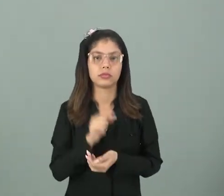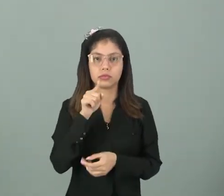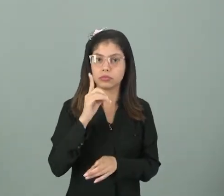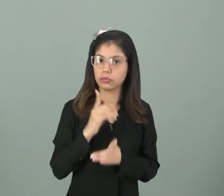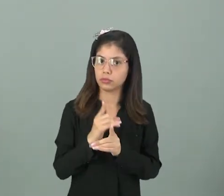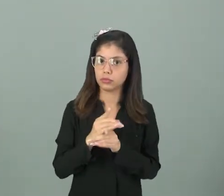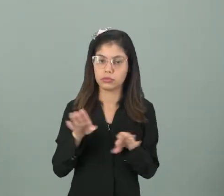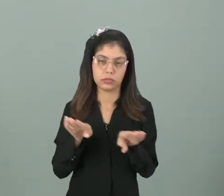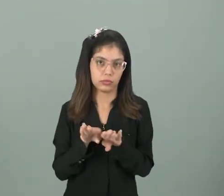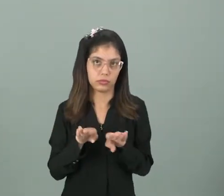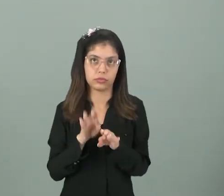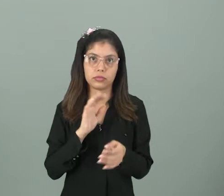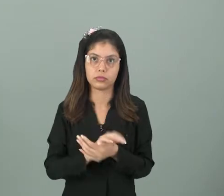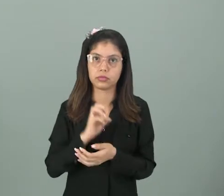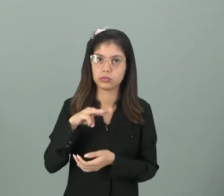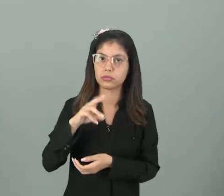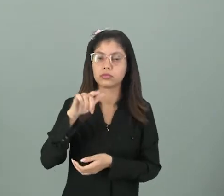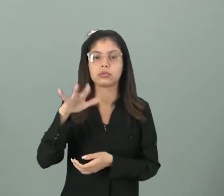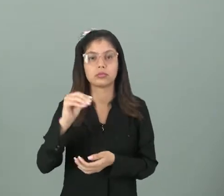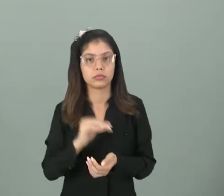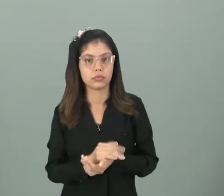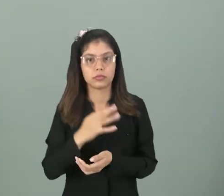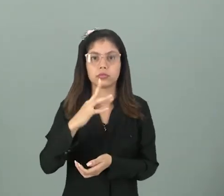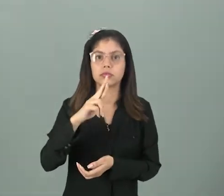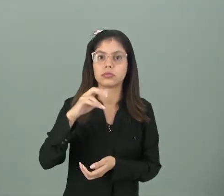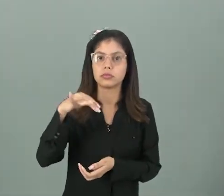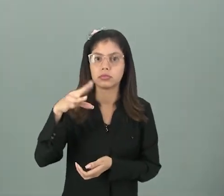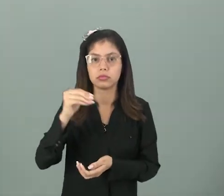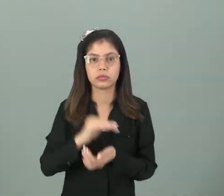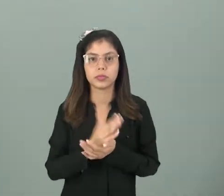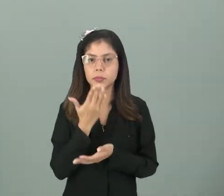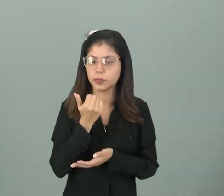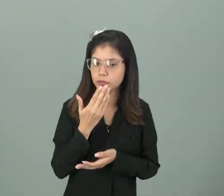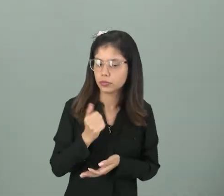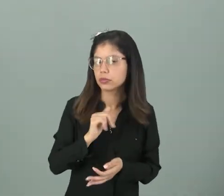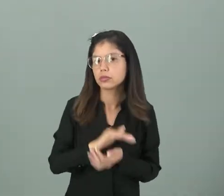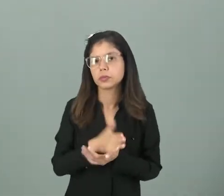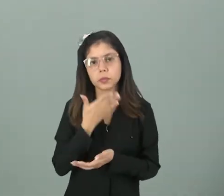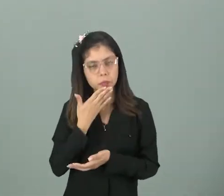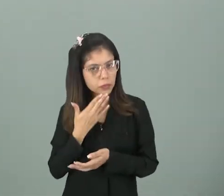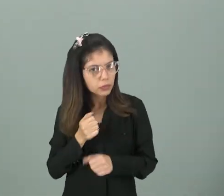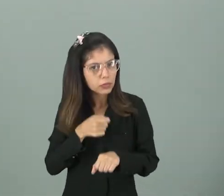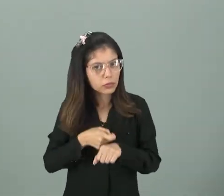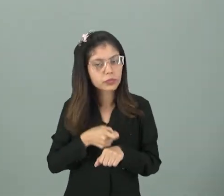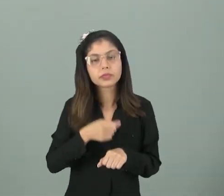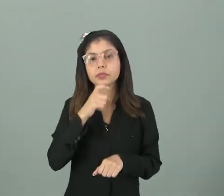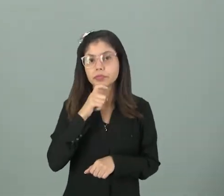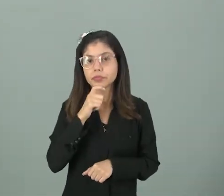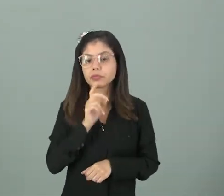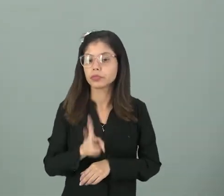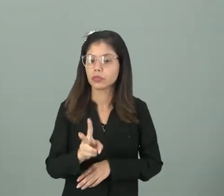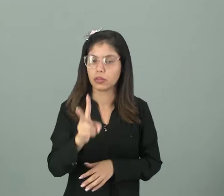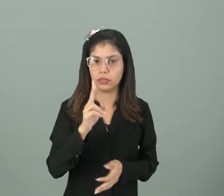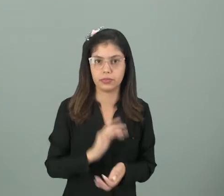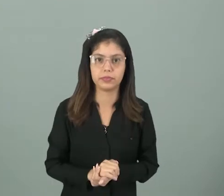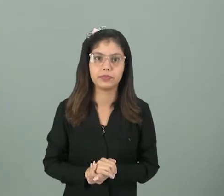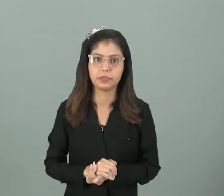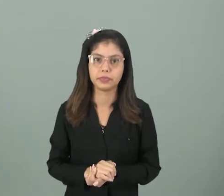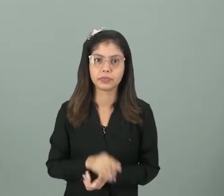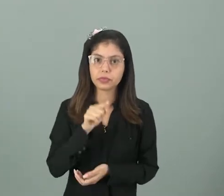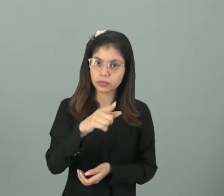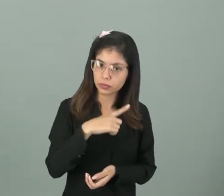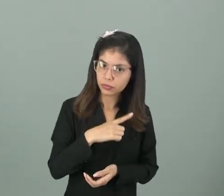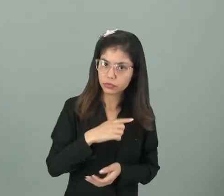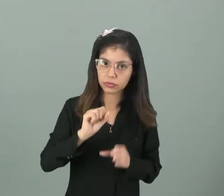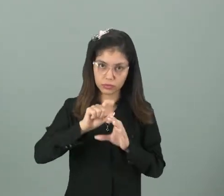você encontrar também molhos, temperos, alimentos mais sólidos, alimentos frios e assim por diante. Então,